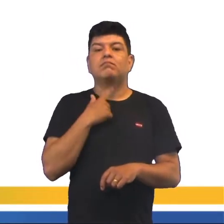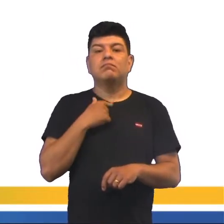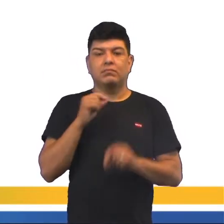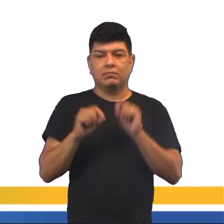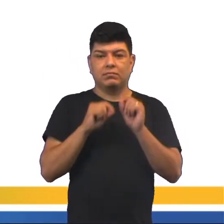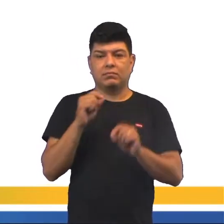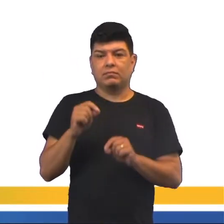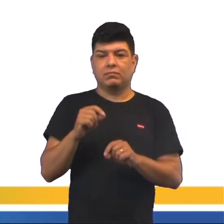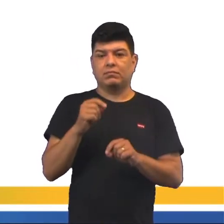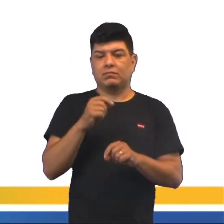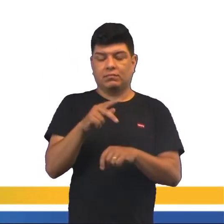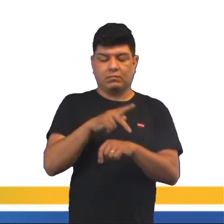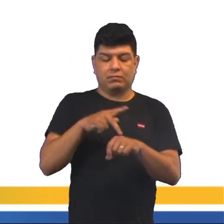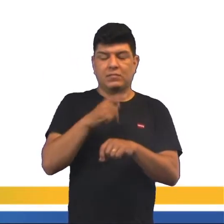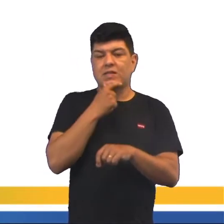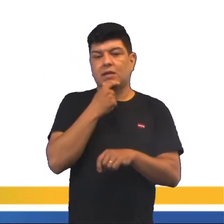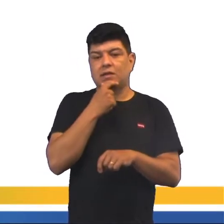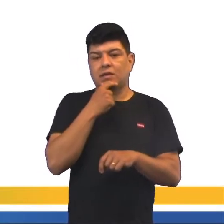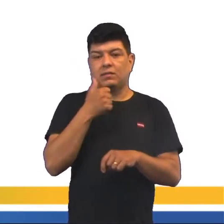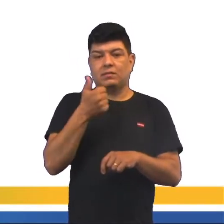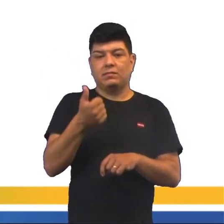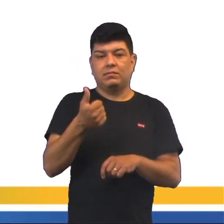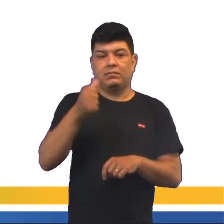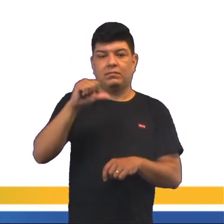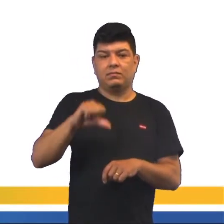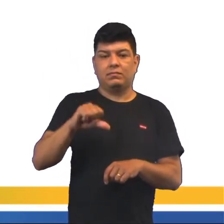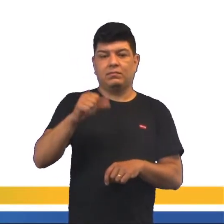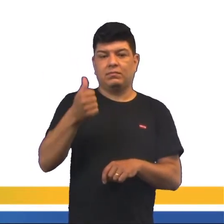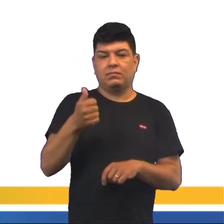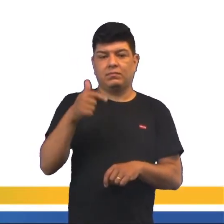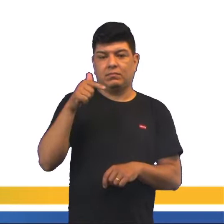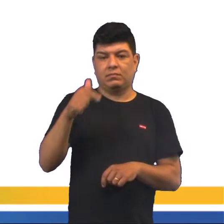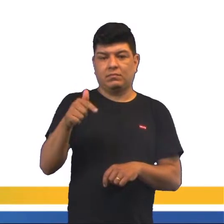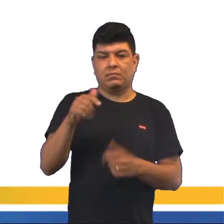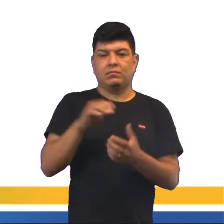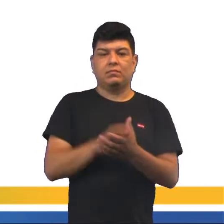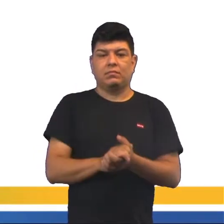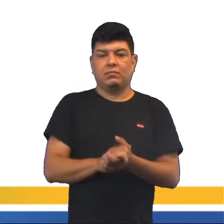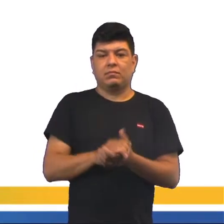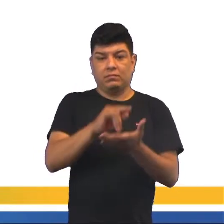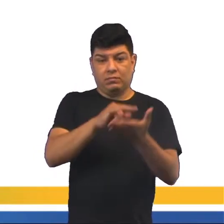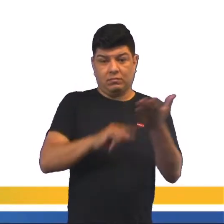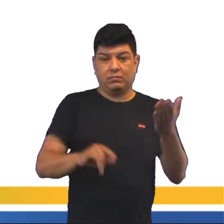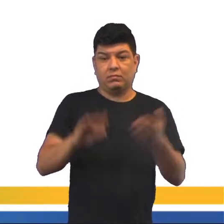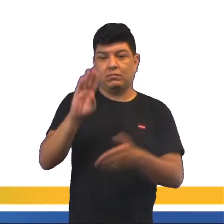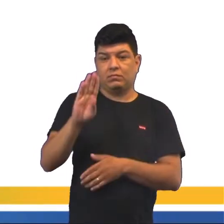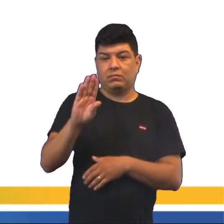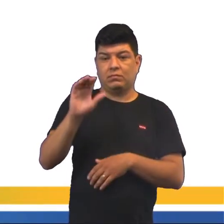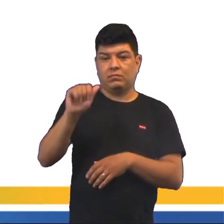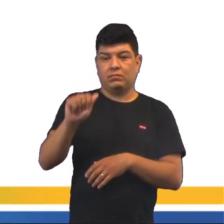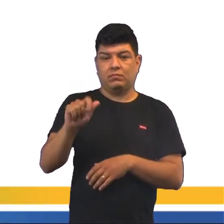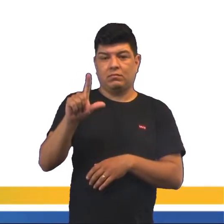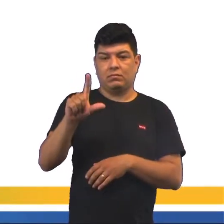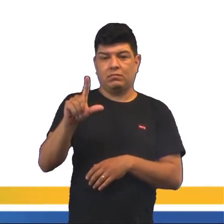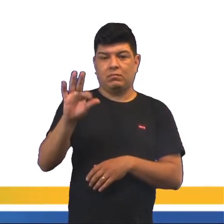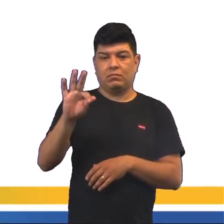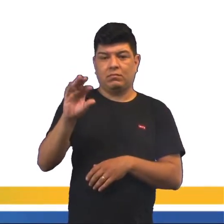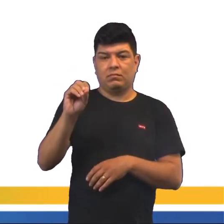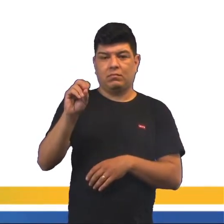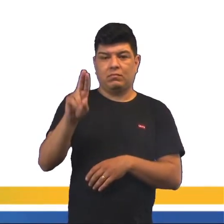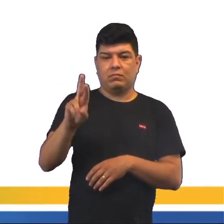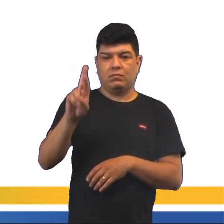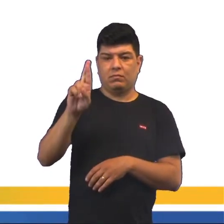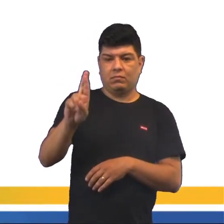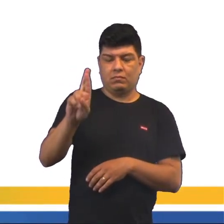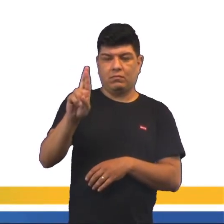A Inglaterra assinou, em 1917, a Declaração de Balfour, prometendo apoiar a criação